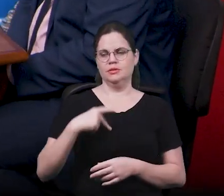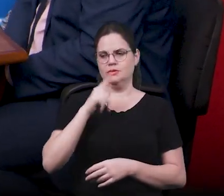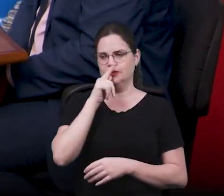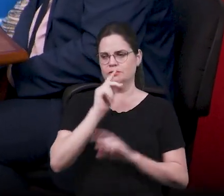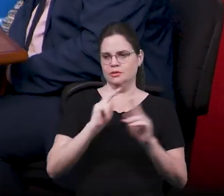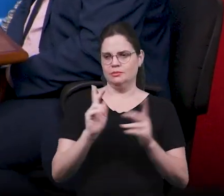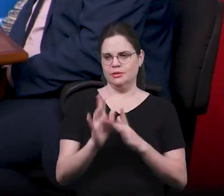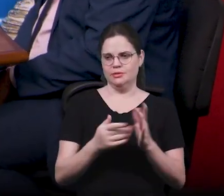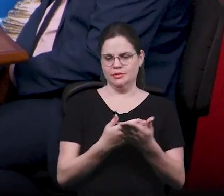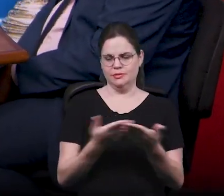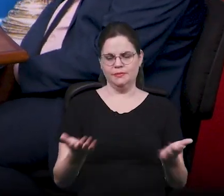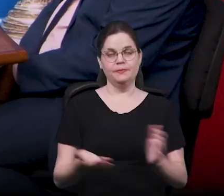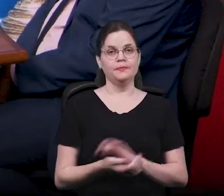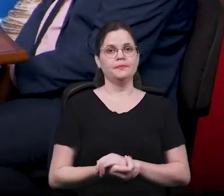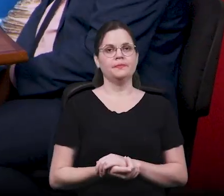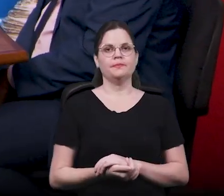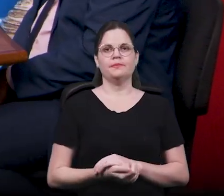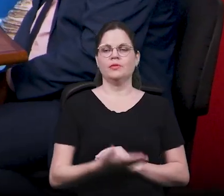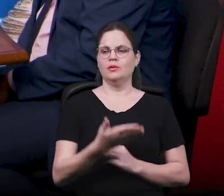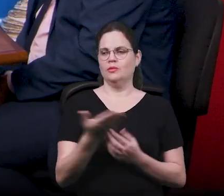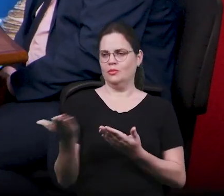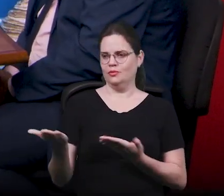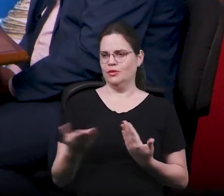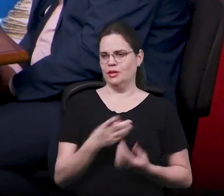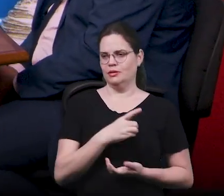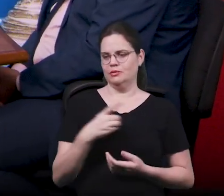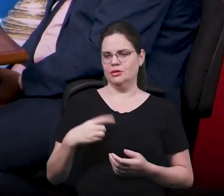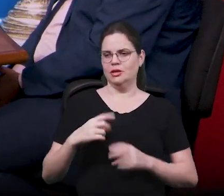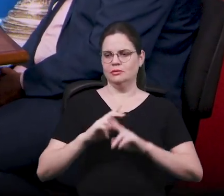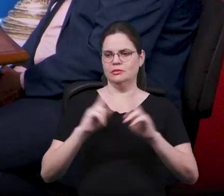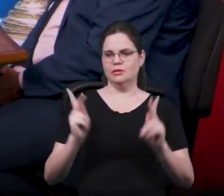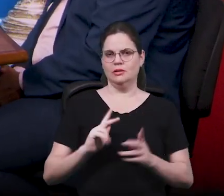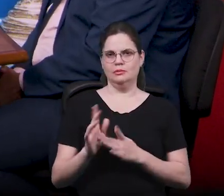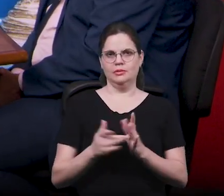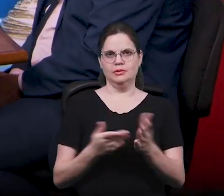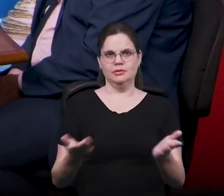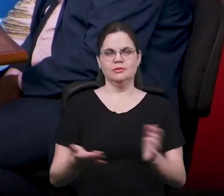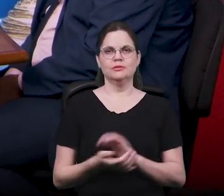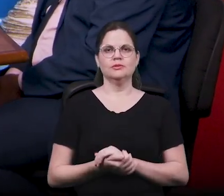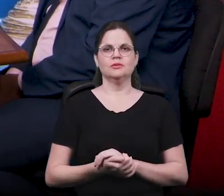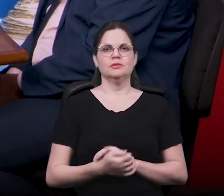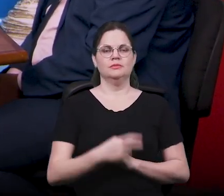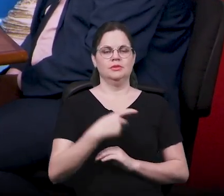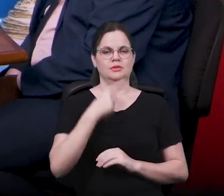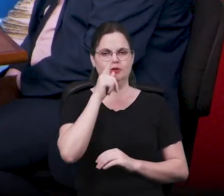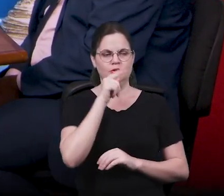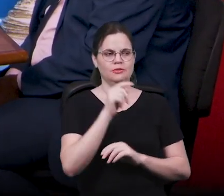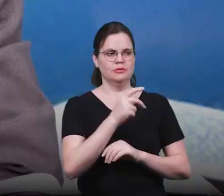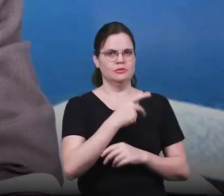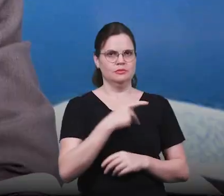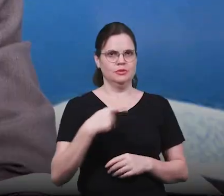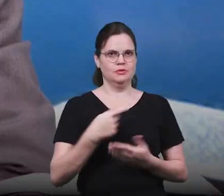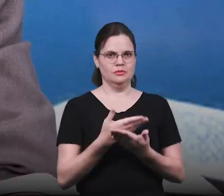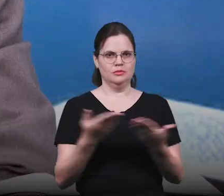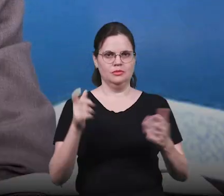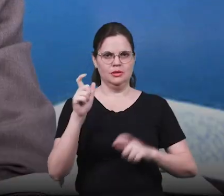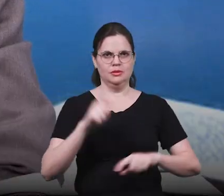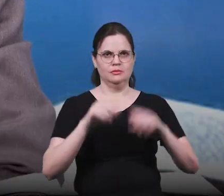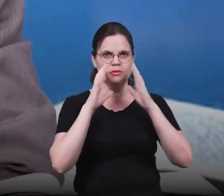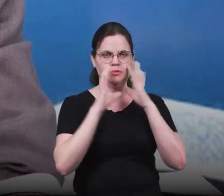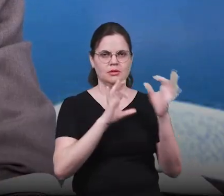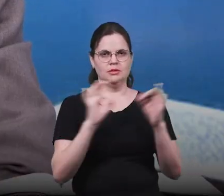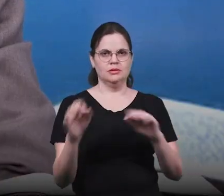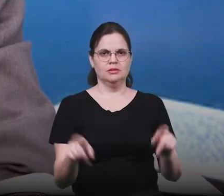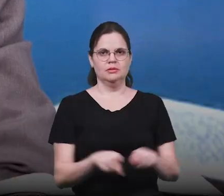Senhor, irmãos. O nosso convidado, o diácono Welton, a paz do Senhor, Welton. Paz do Senhor, pastor Gilson, paz do Senhor, os nossos convidados, aqueles que